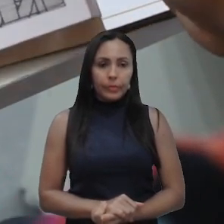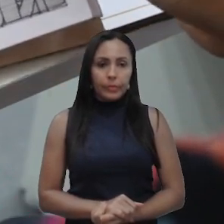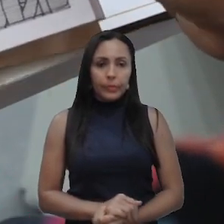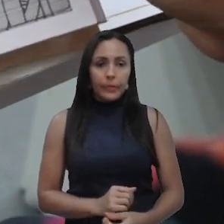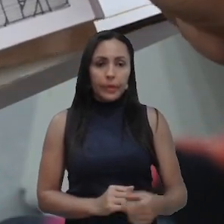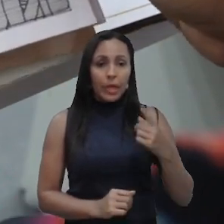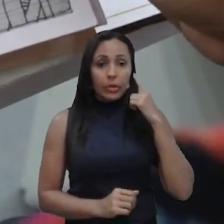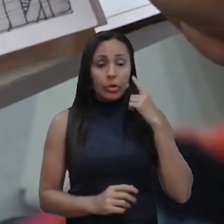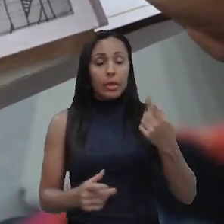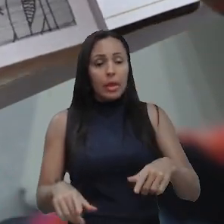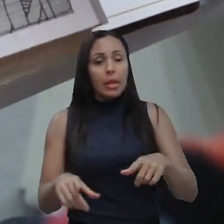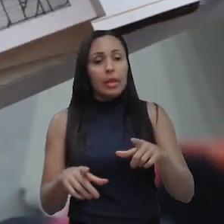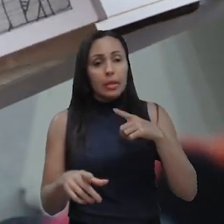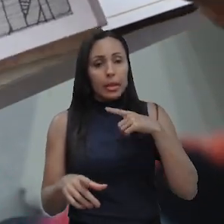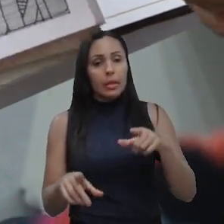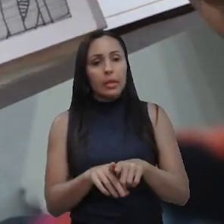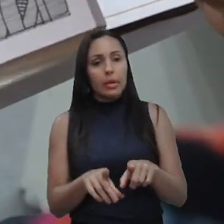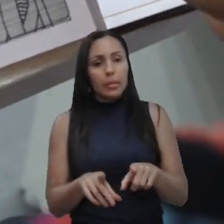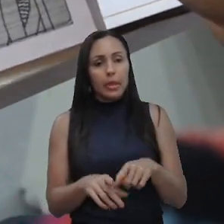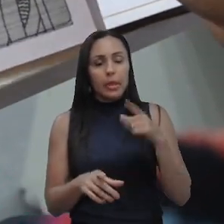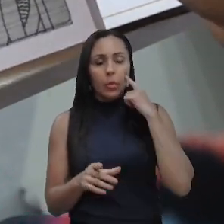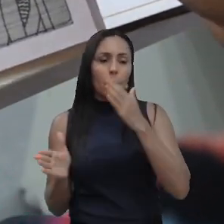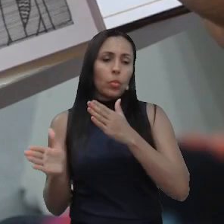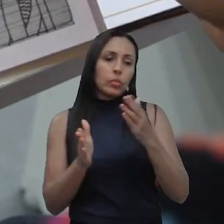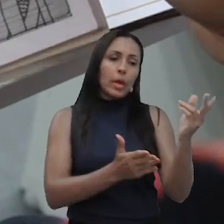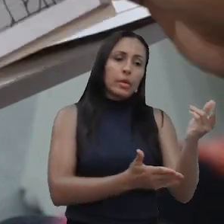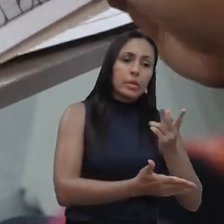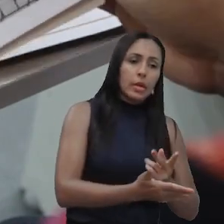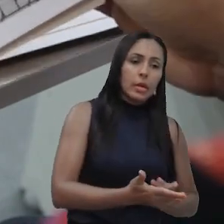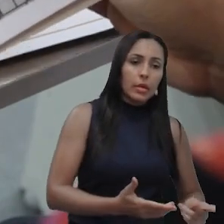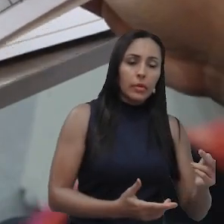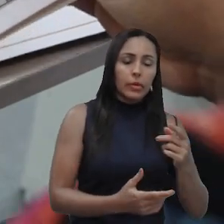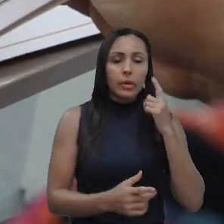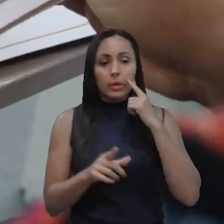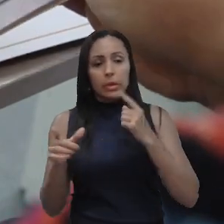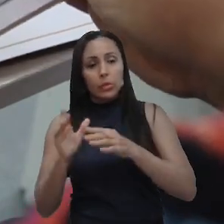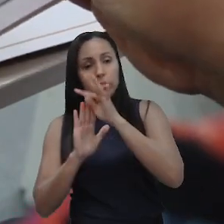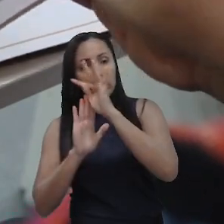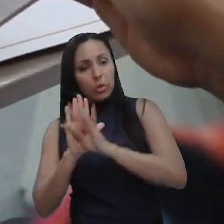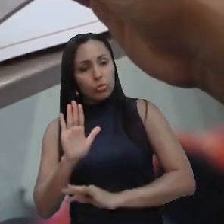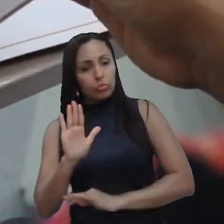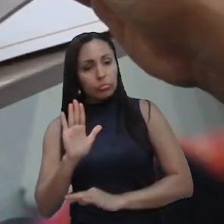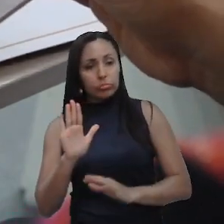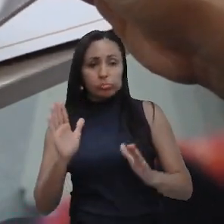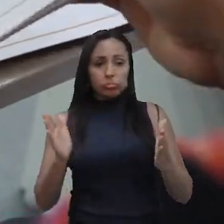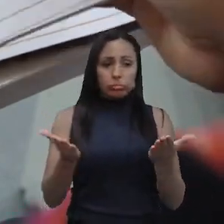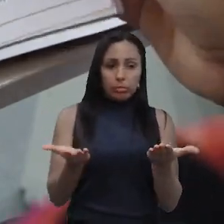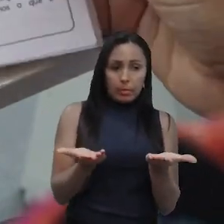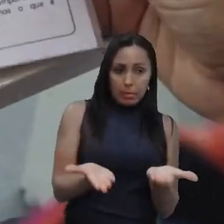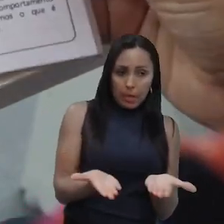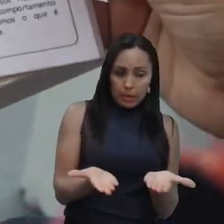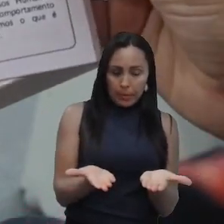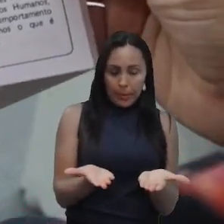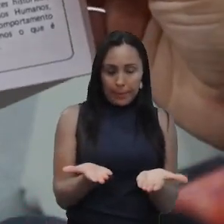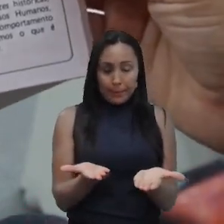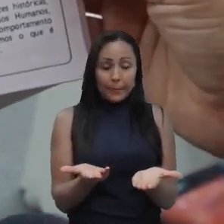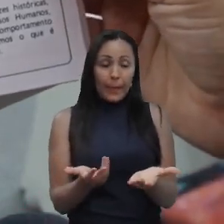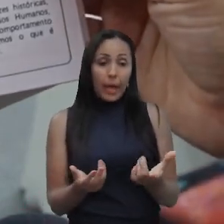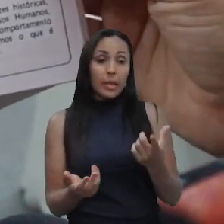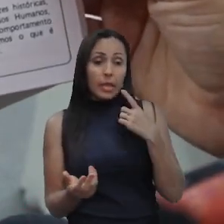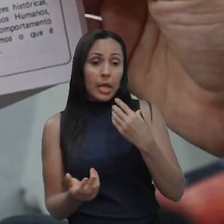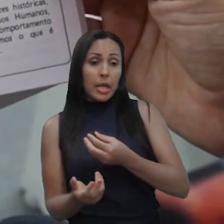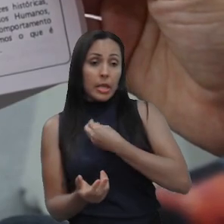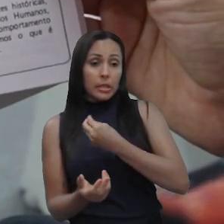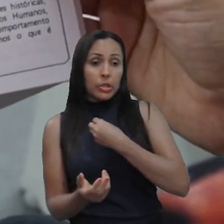no grid, no lado direito, a gente tem uma ilustração, do lado esquerdo a gente tem texto. Mas existem páginas onde a gente tem texto dos